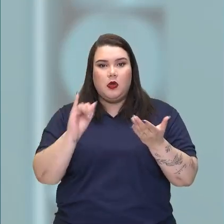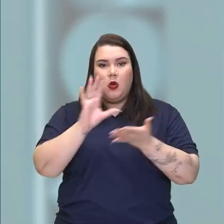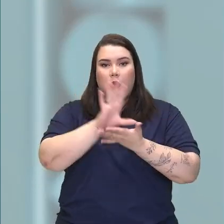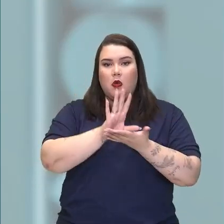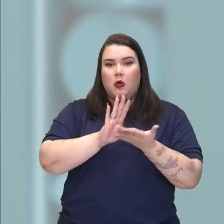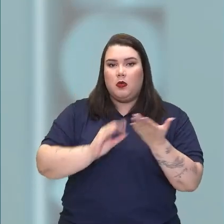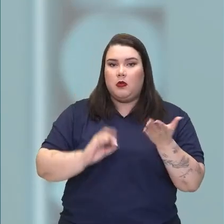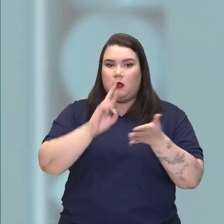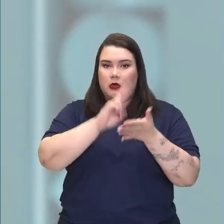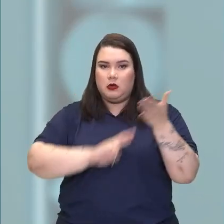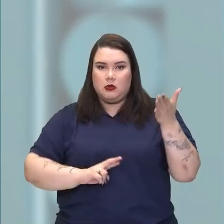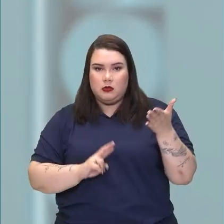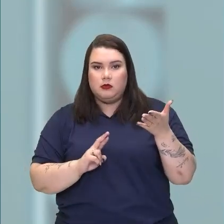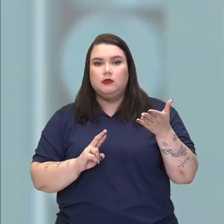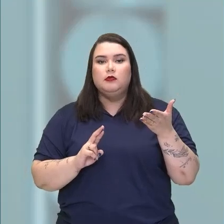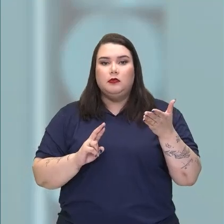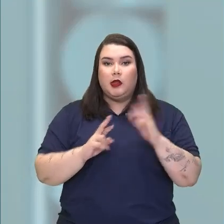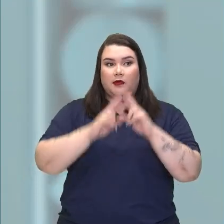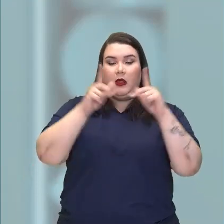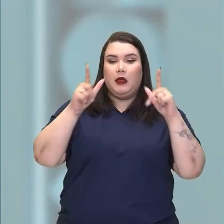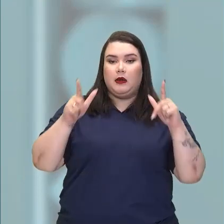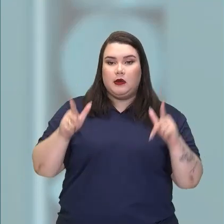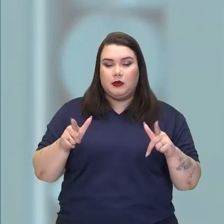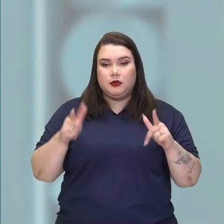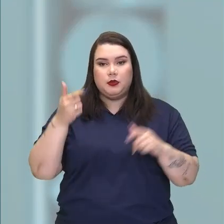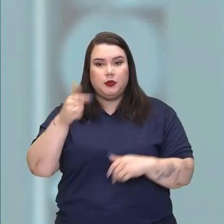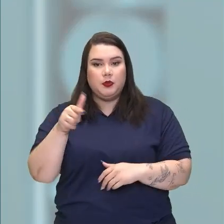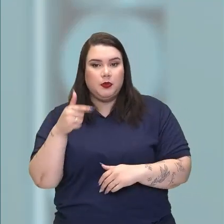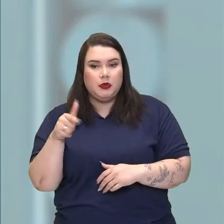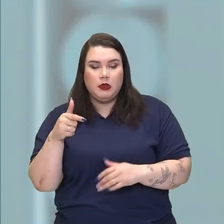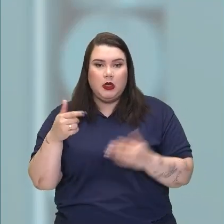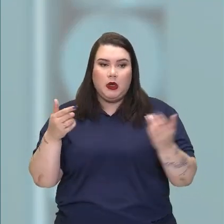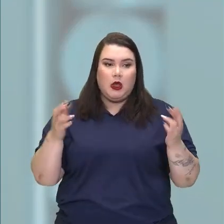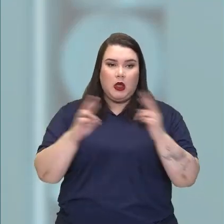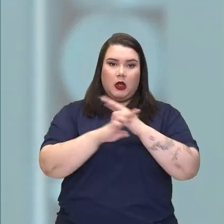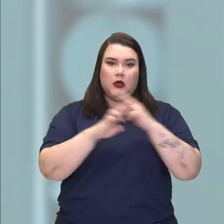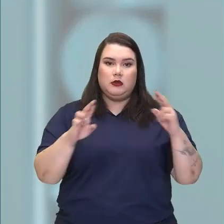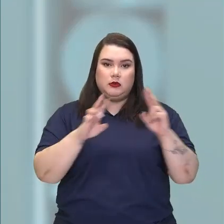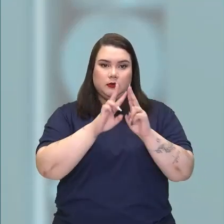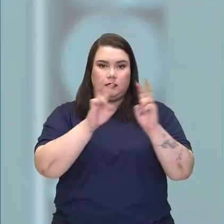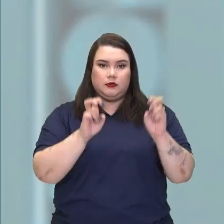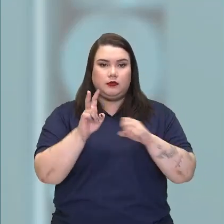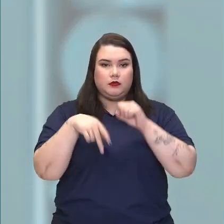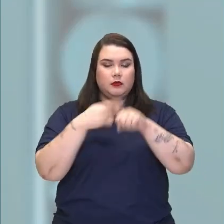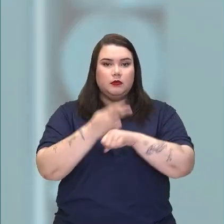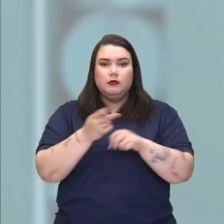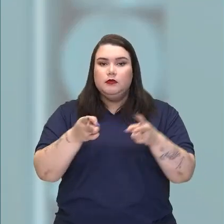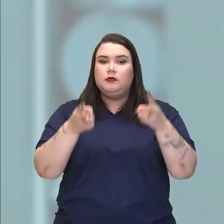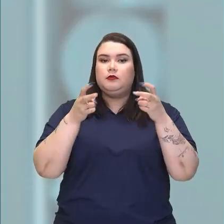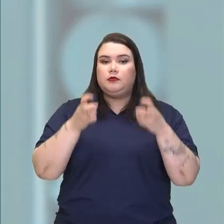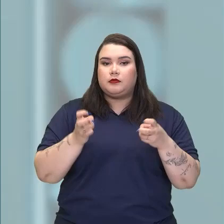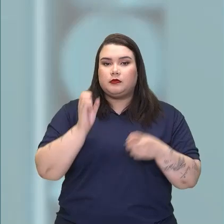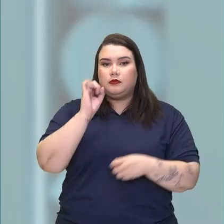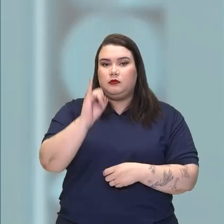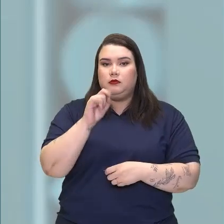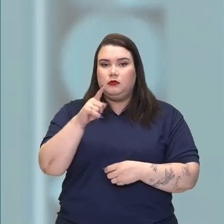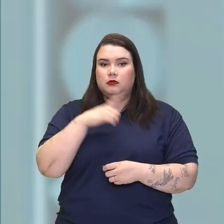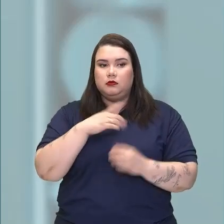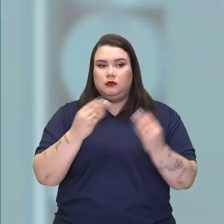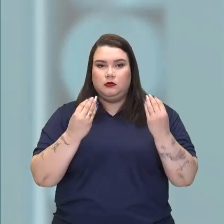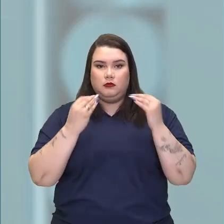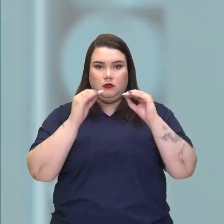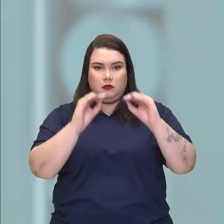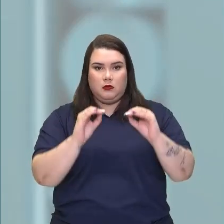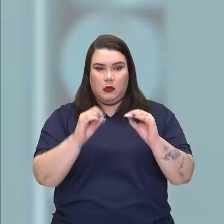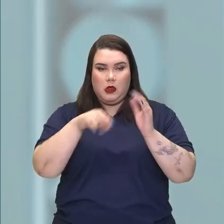redação uma coisa absurda, que não tenha nada a ver com o tema. A gente vai depois perceber que quando você coloca ali algo